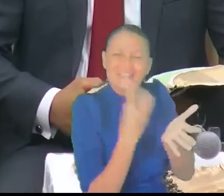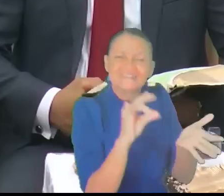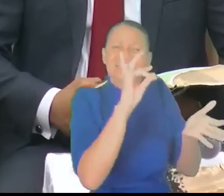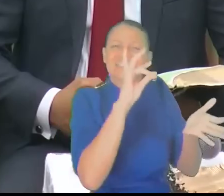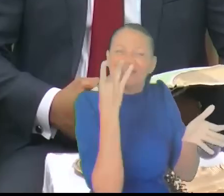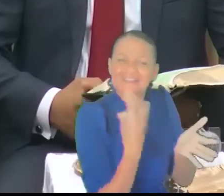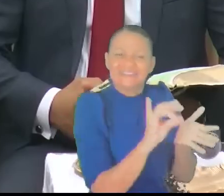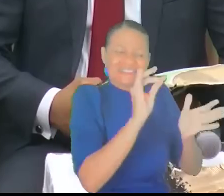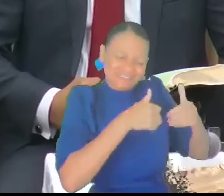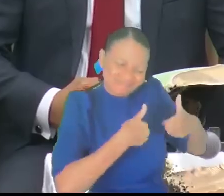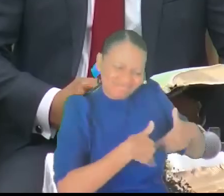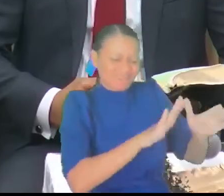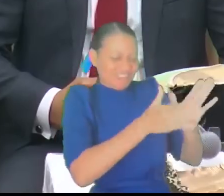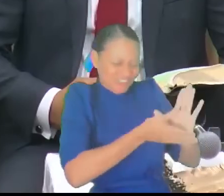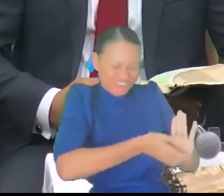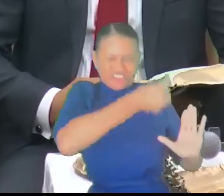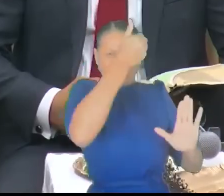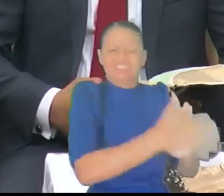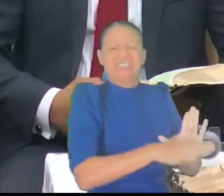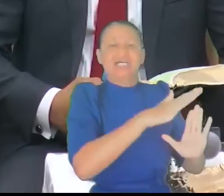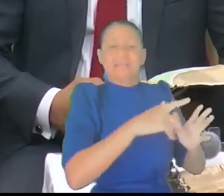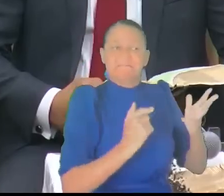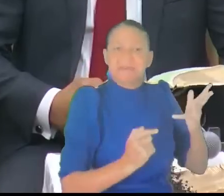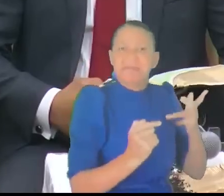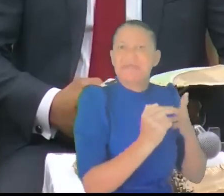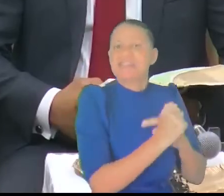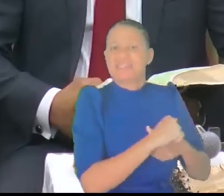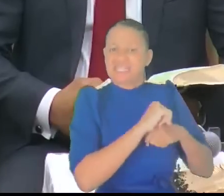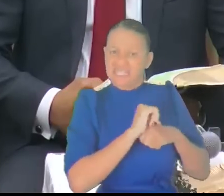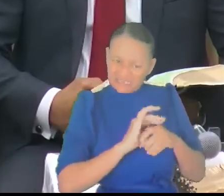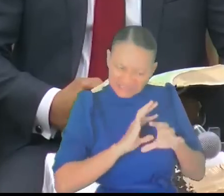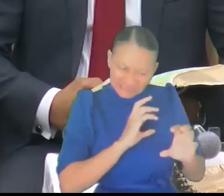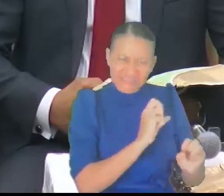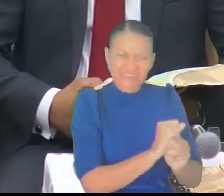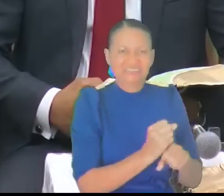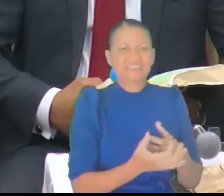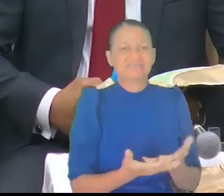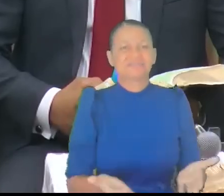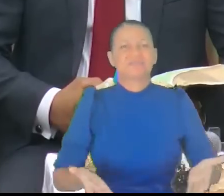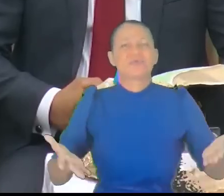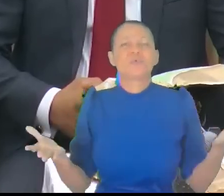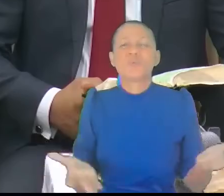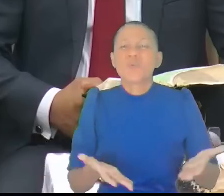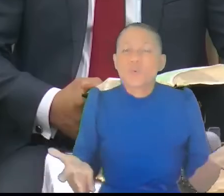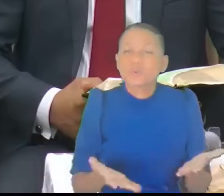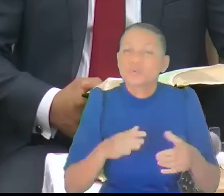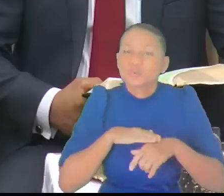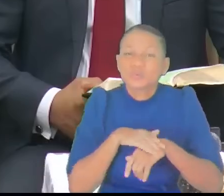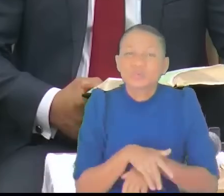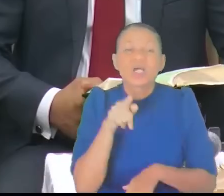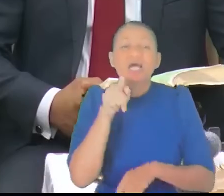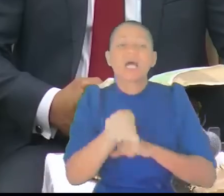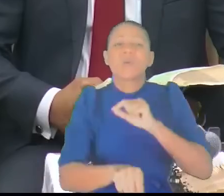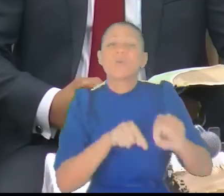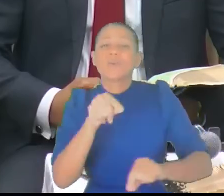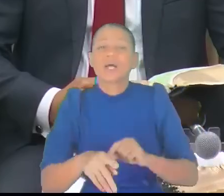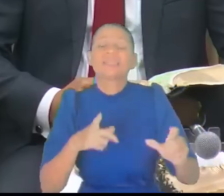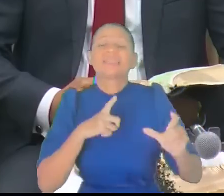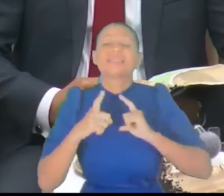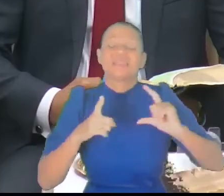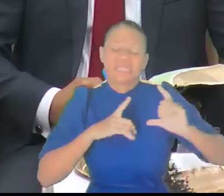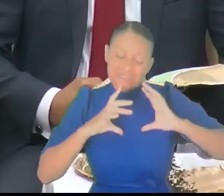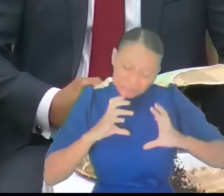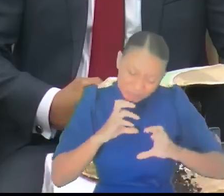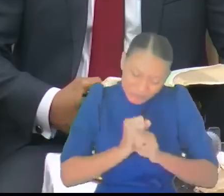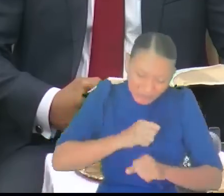rejeitemos, pois, as obras das trevas. Hoje é noite de você olhar o que é que ainda tem de treva em